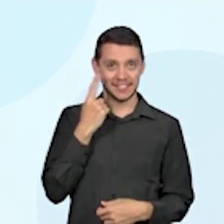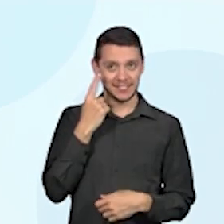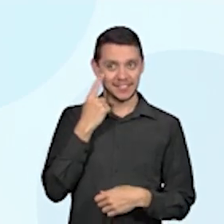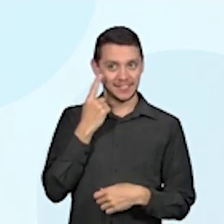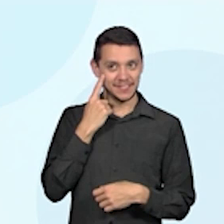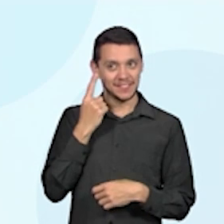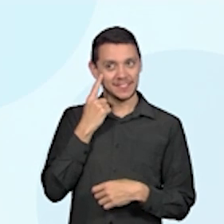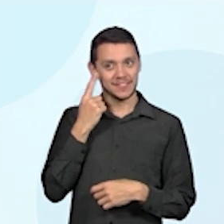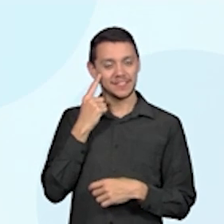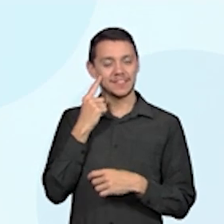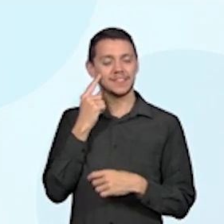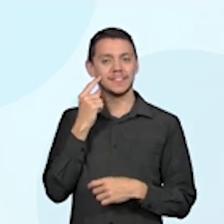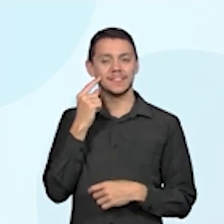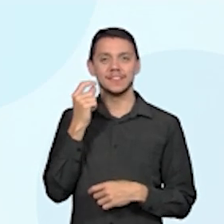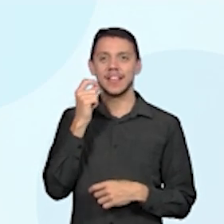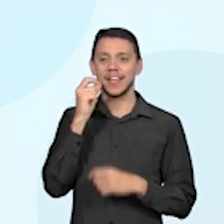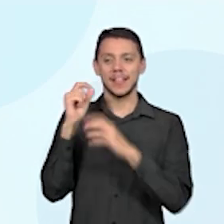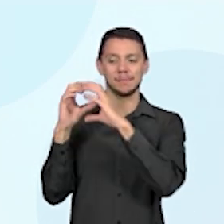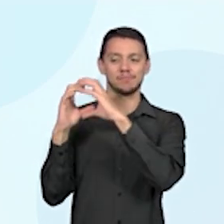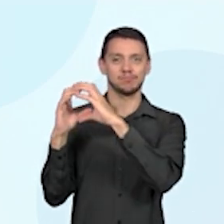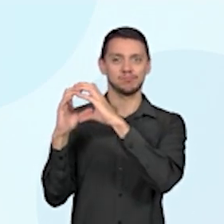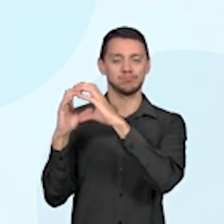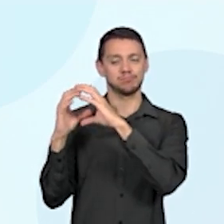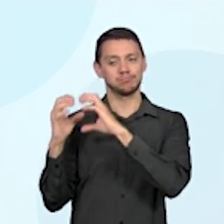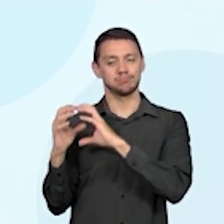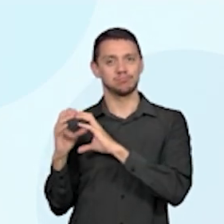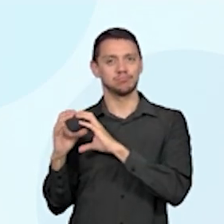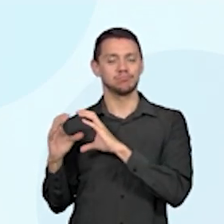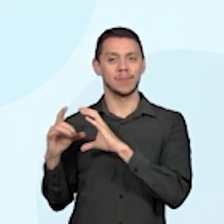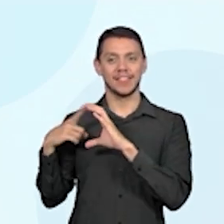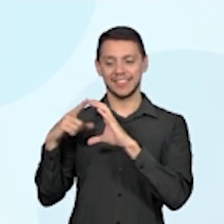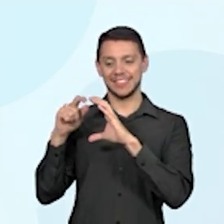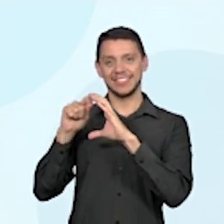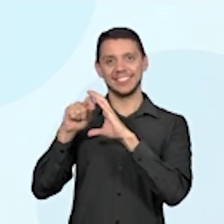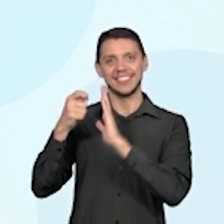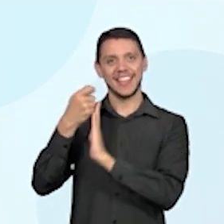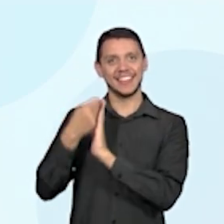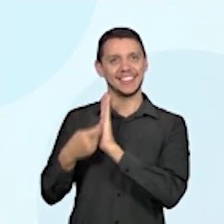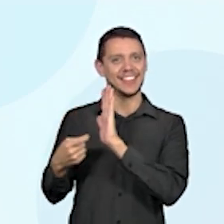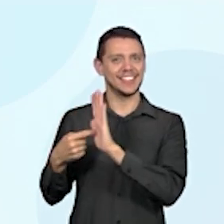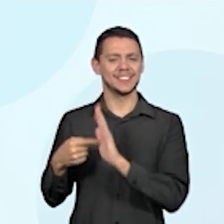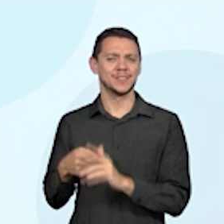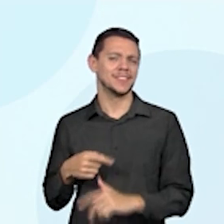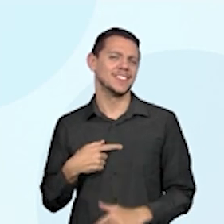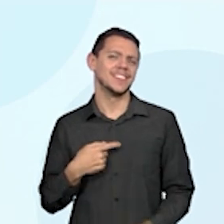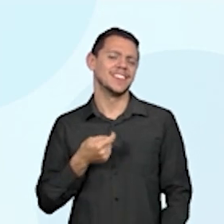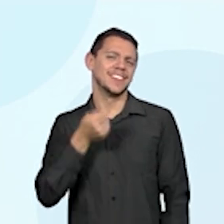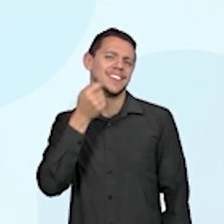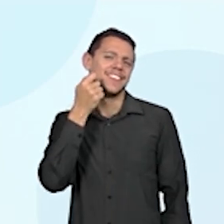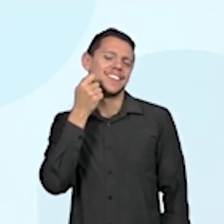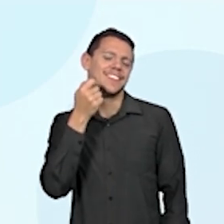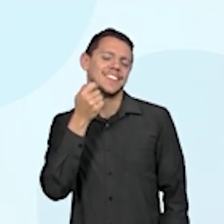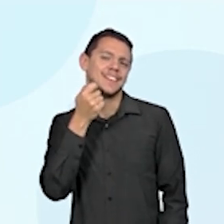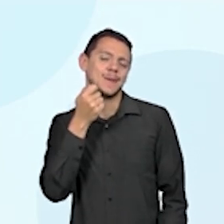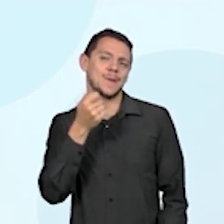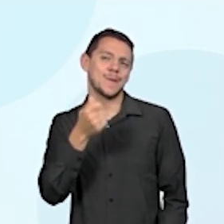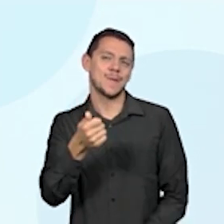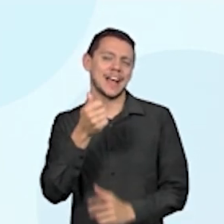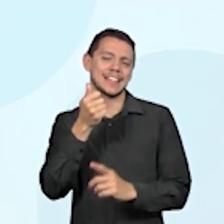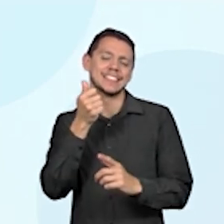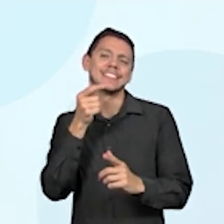que aparece um texto escrito: quase te peguei, Meus braços estão até